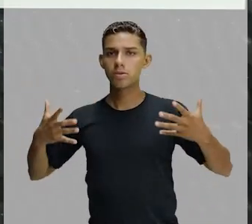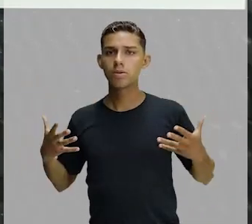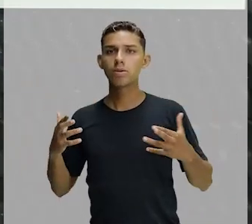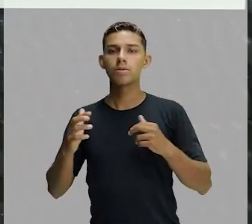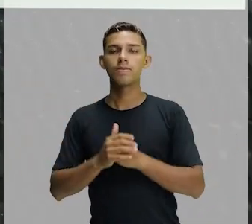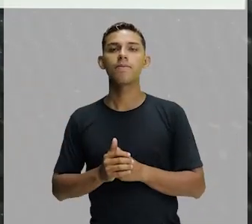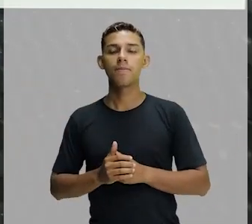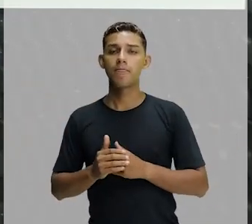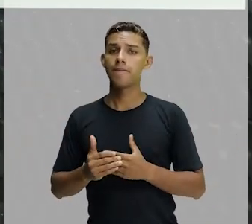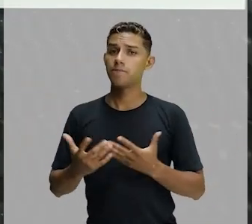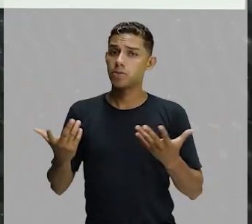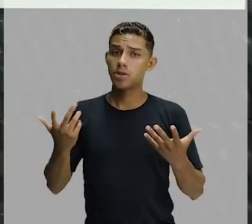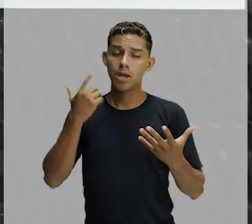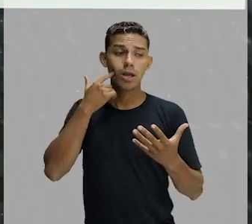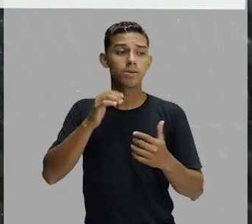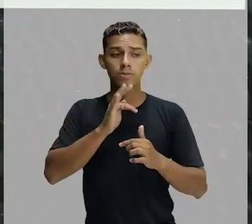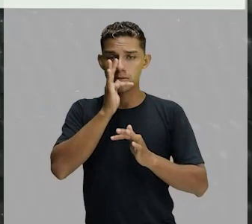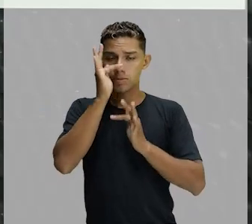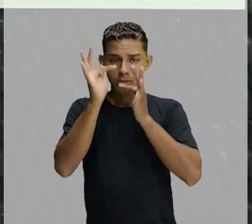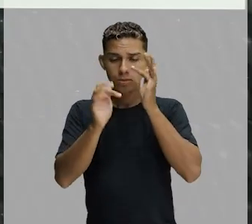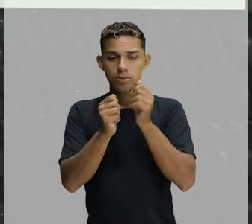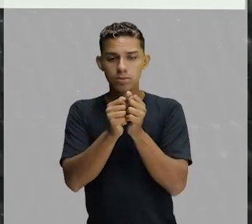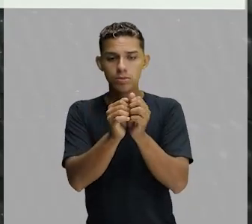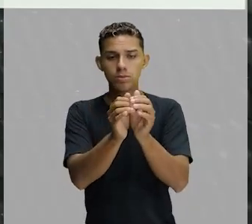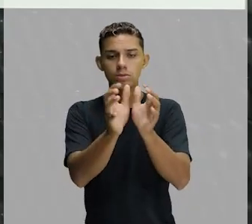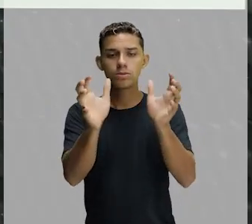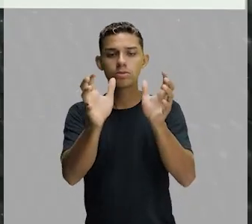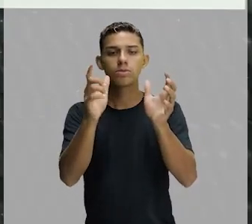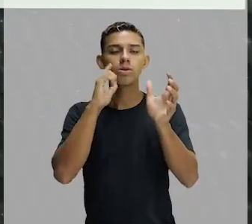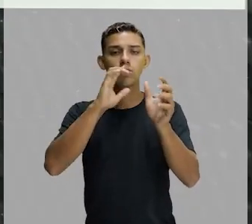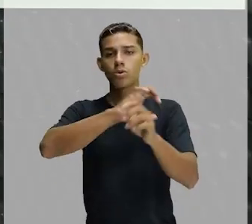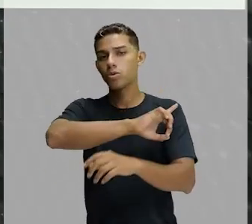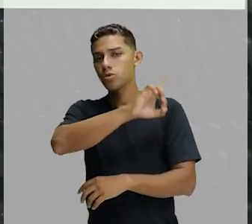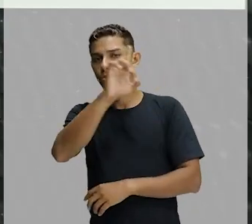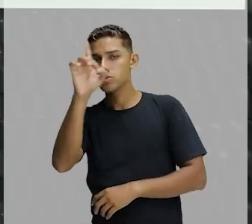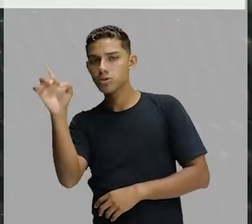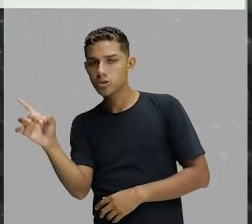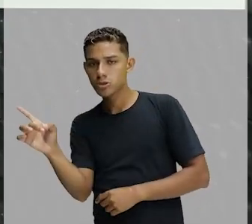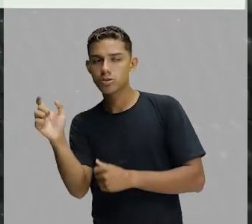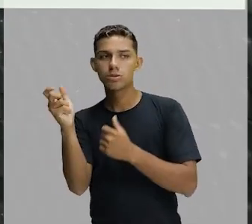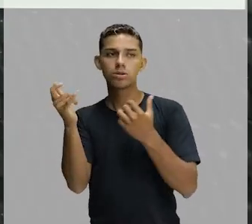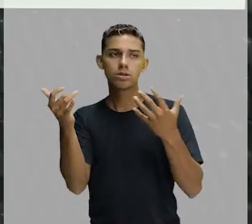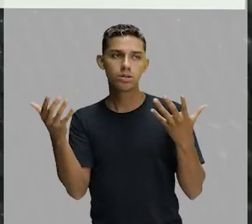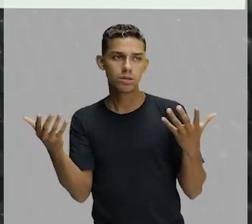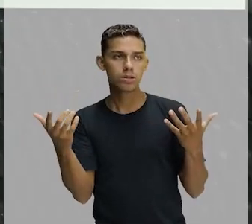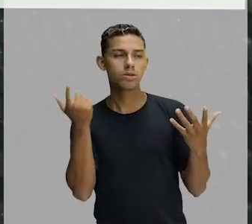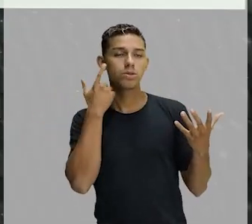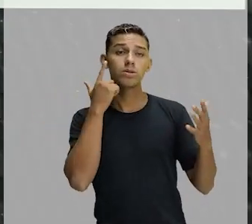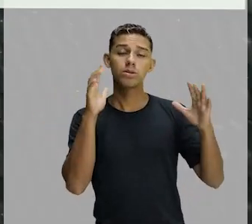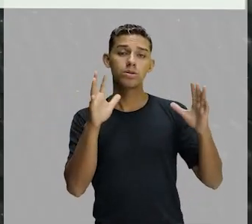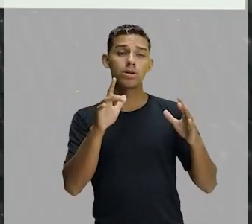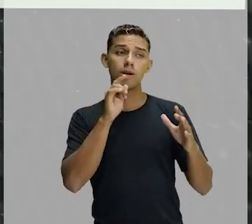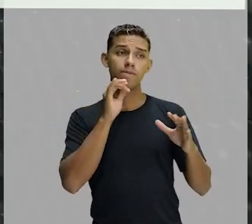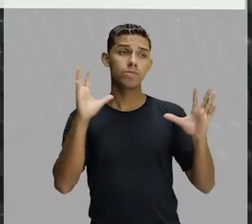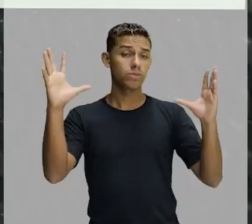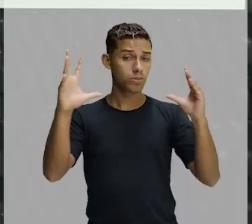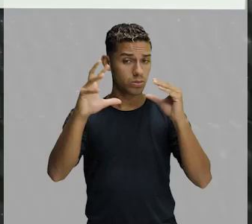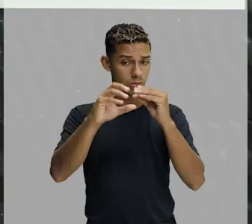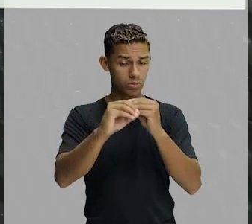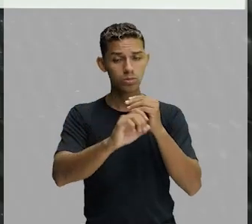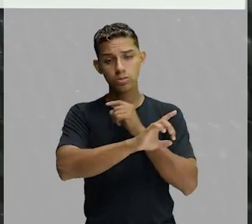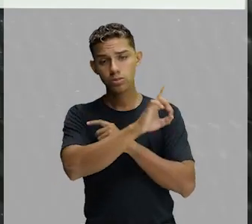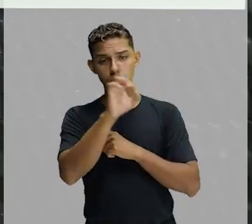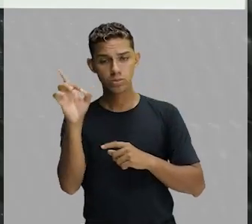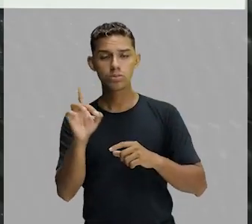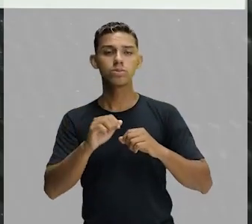vocês. Normalmente as plantas elas têm o estômago aberto durante o dia. Nessas plantas aqui, os estômatos ficam fechados durante o dia.